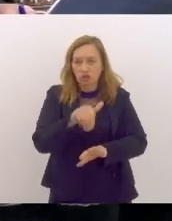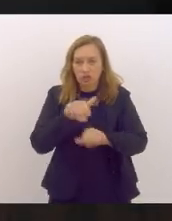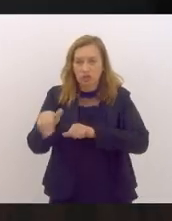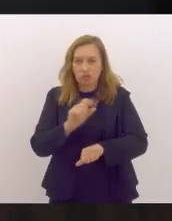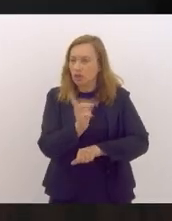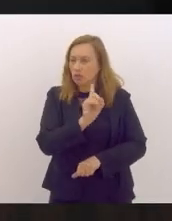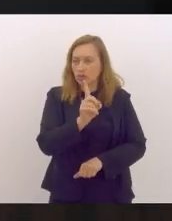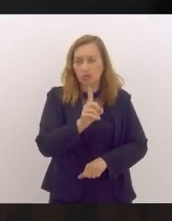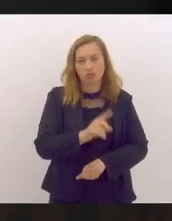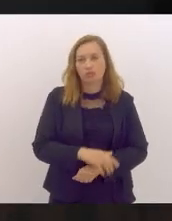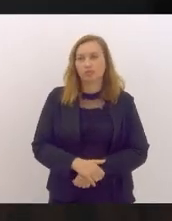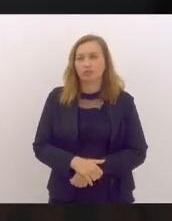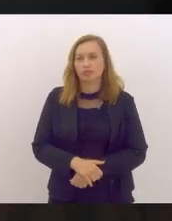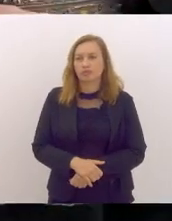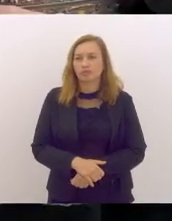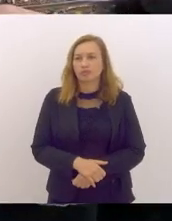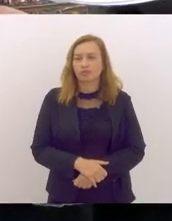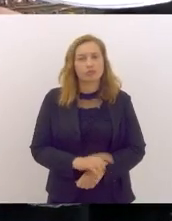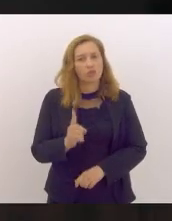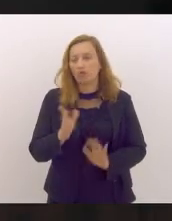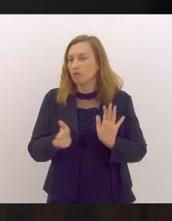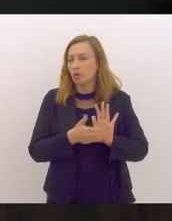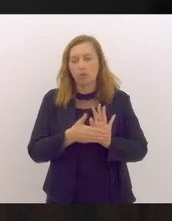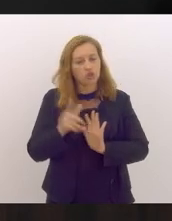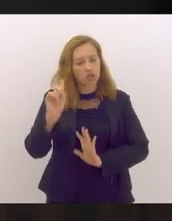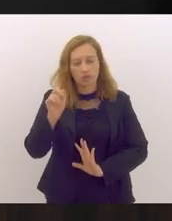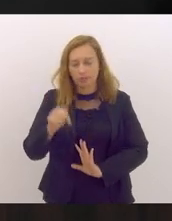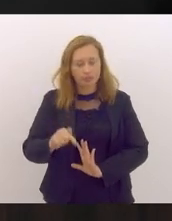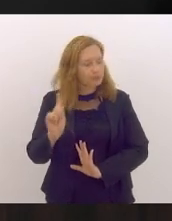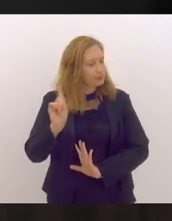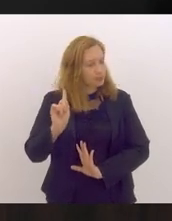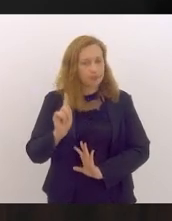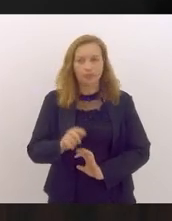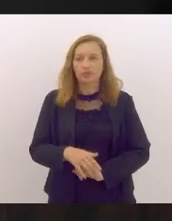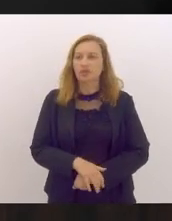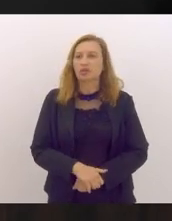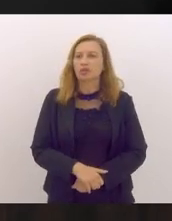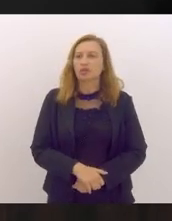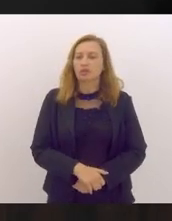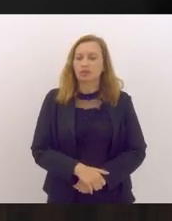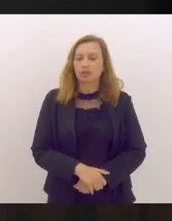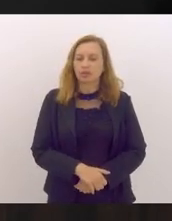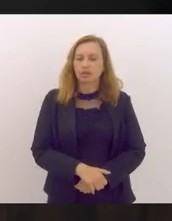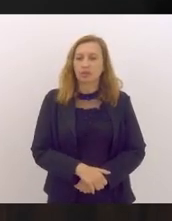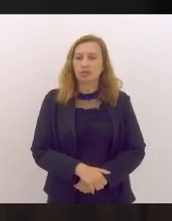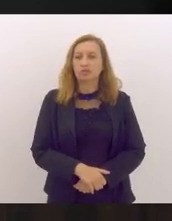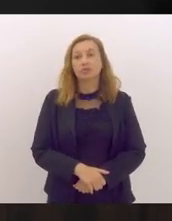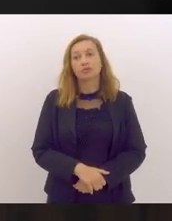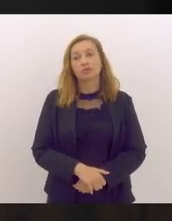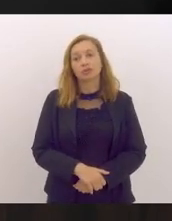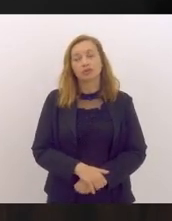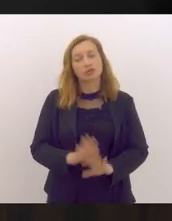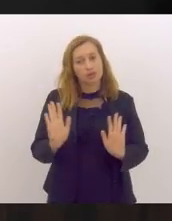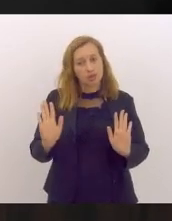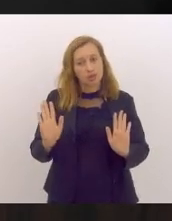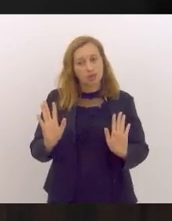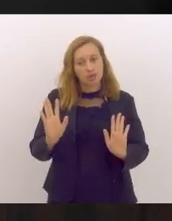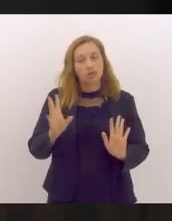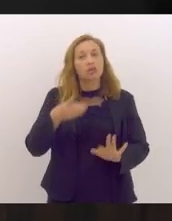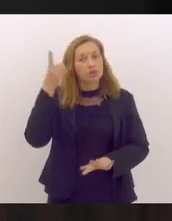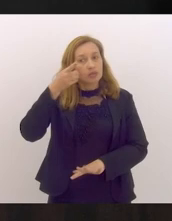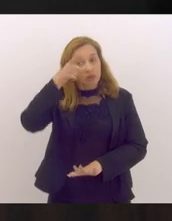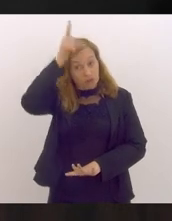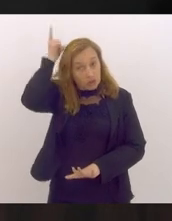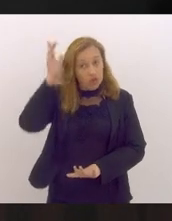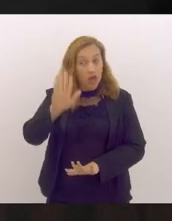isso, não querem esse pois acordo. Pois é, esse acordo foi o que propus aqui e não foi. Pois é. Não, não. Não, mas, deputado Luiz. Eu só estou